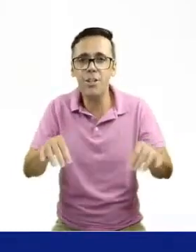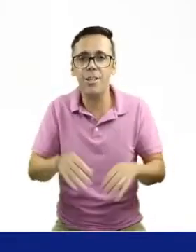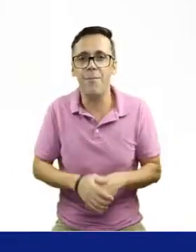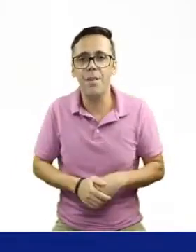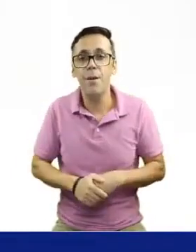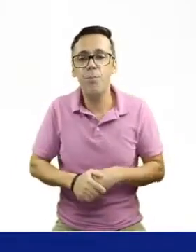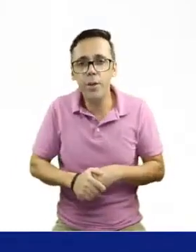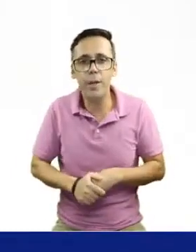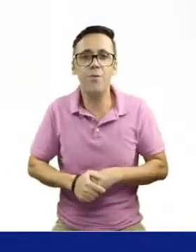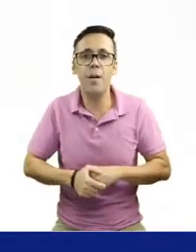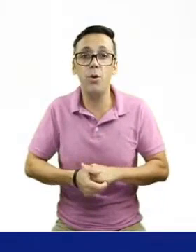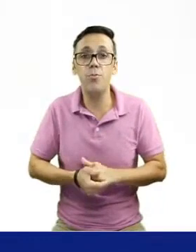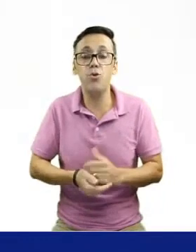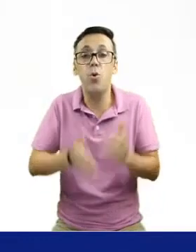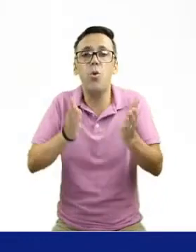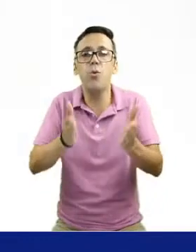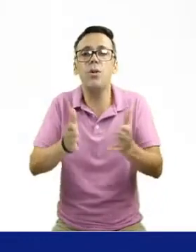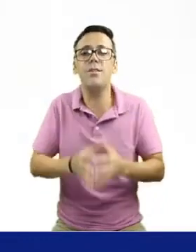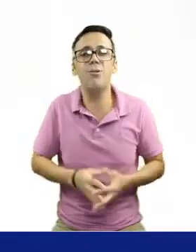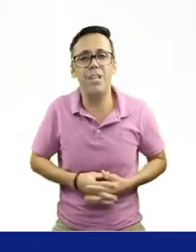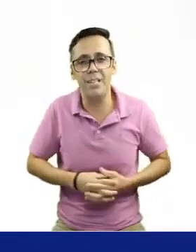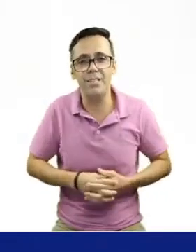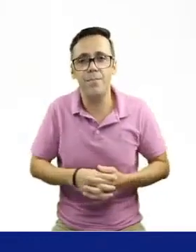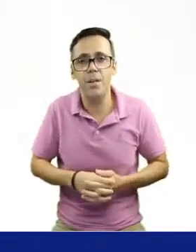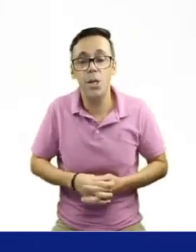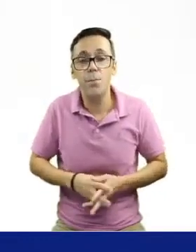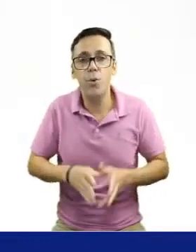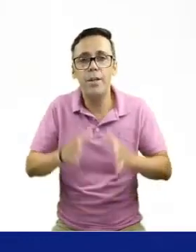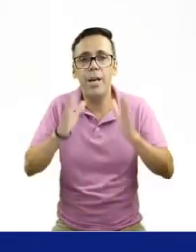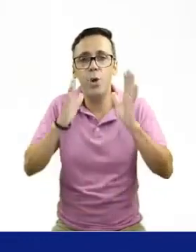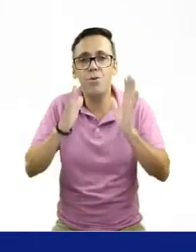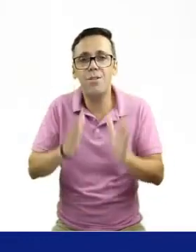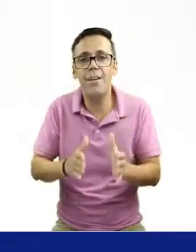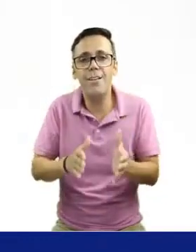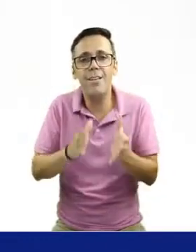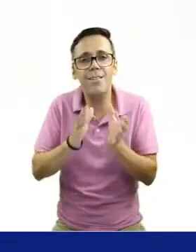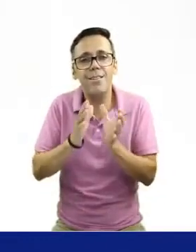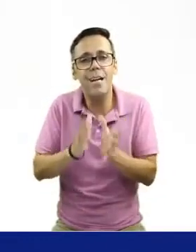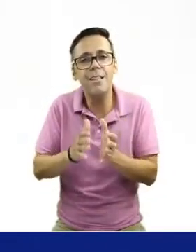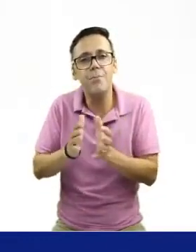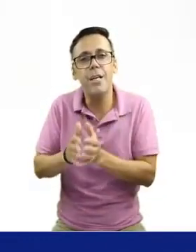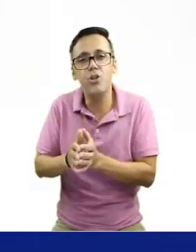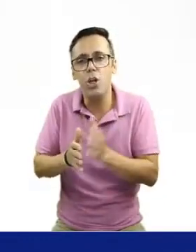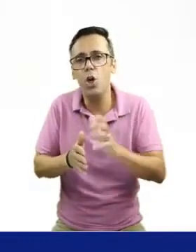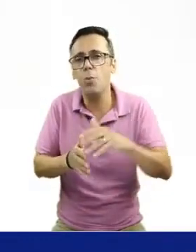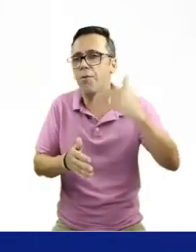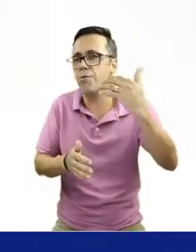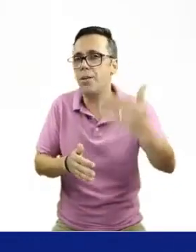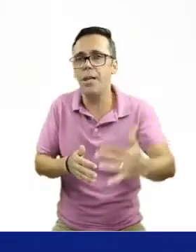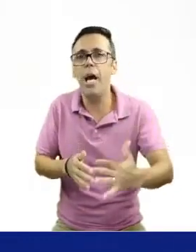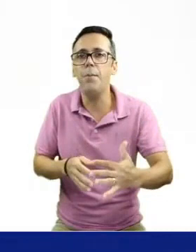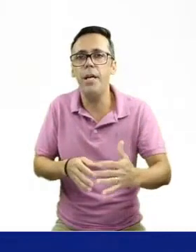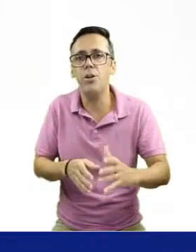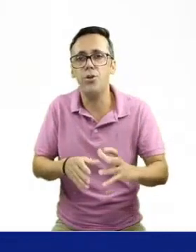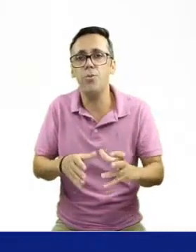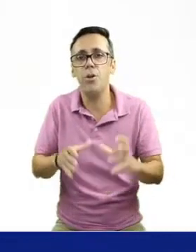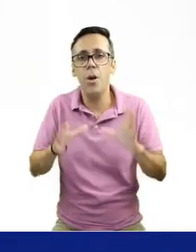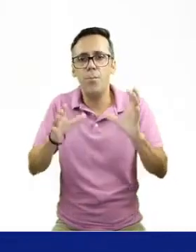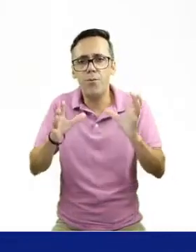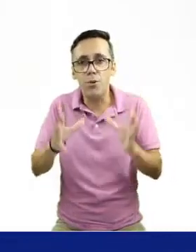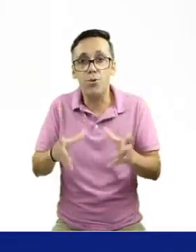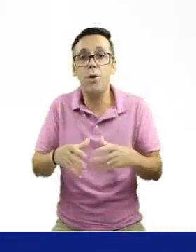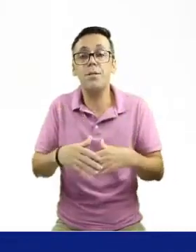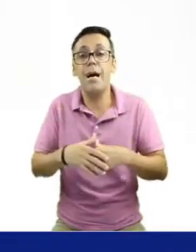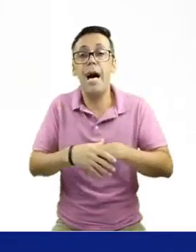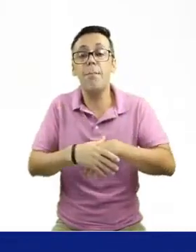digita aqui o que que eu falo isso pessoal com muita segurança porque eu sei exatamente eu Professor Guilherme né